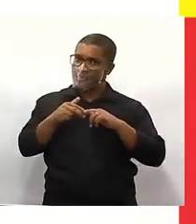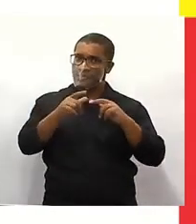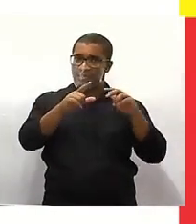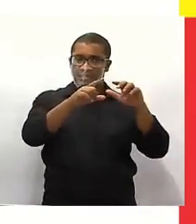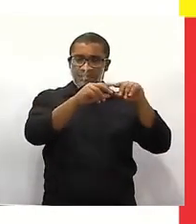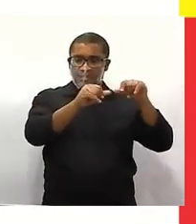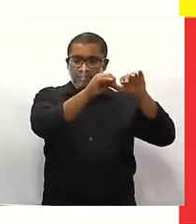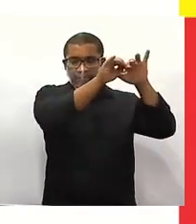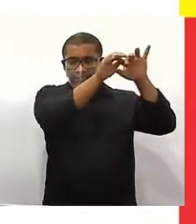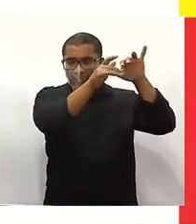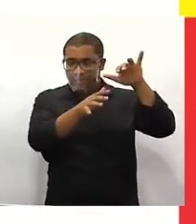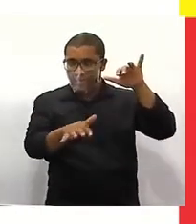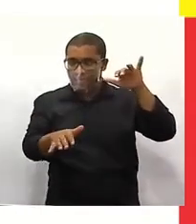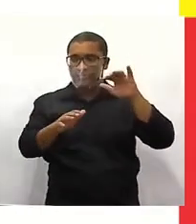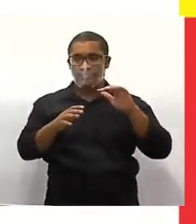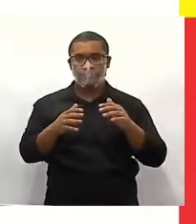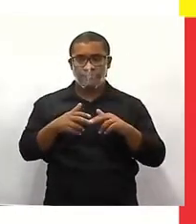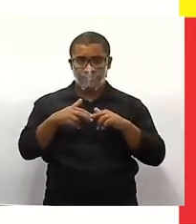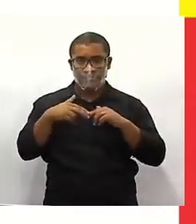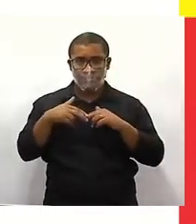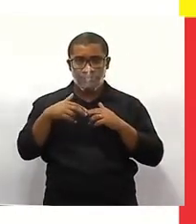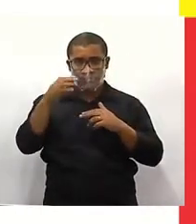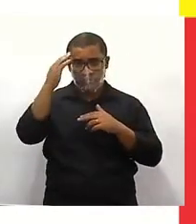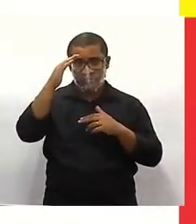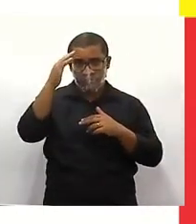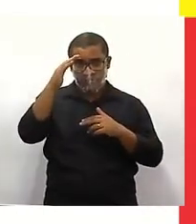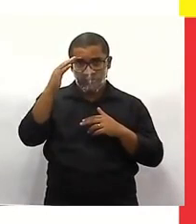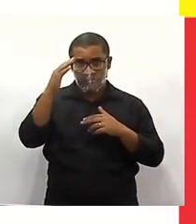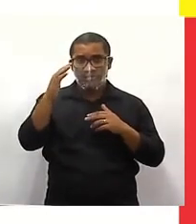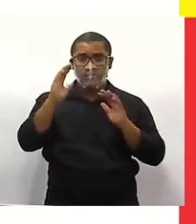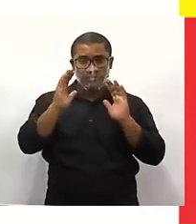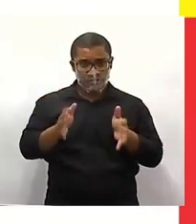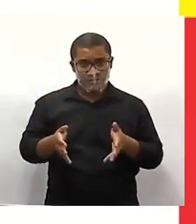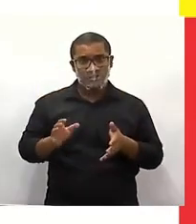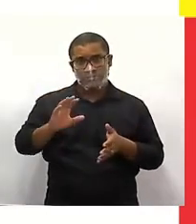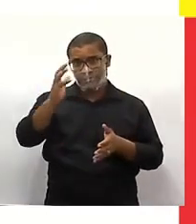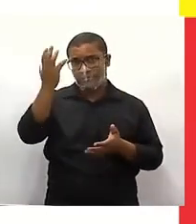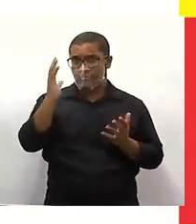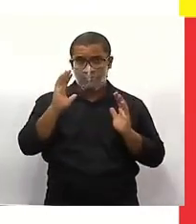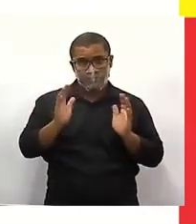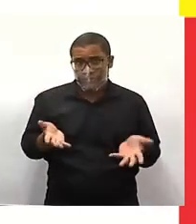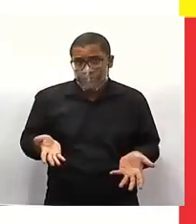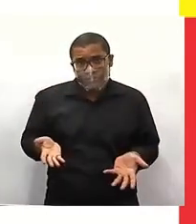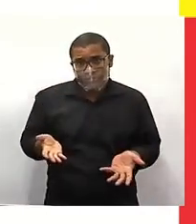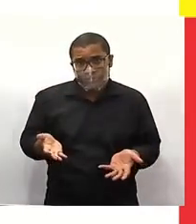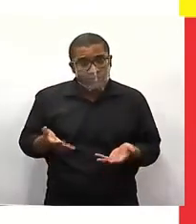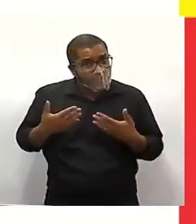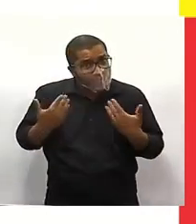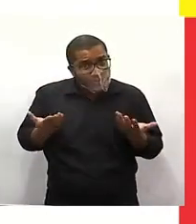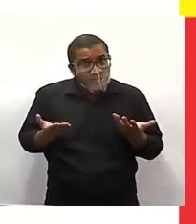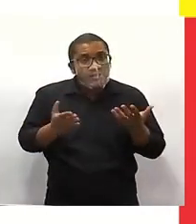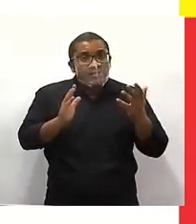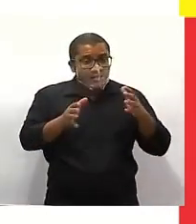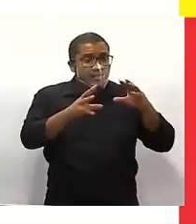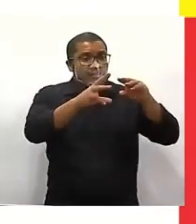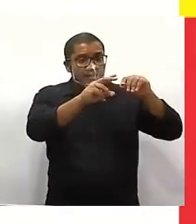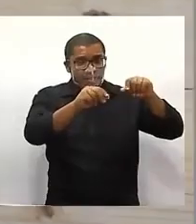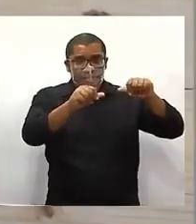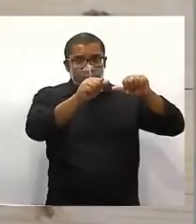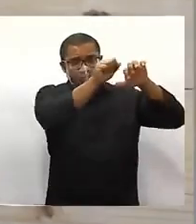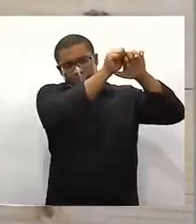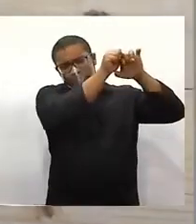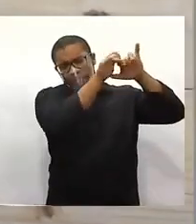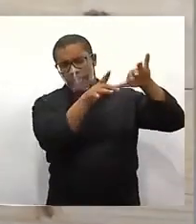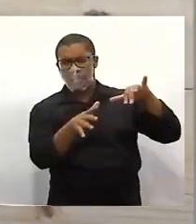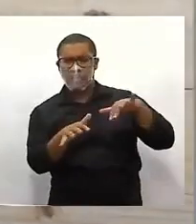né? Esse fator, ele já aconteceu. Então a barreira já caiu em razão